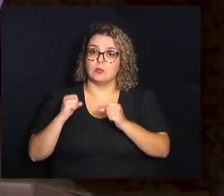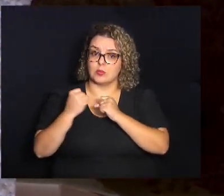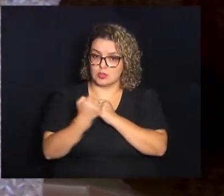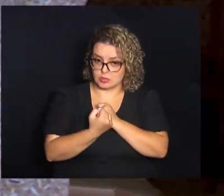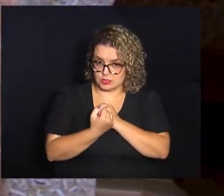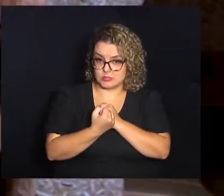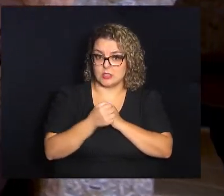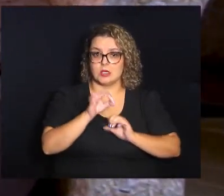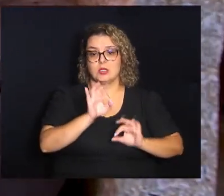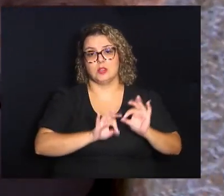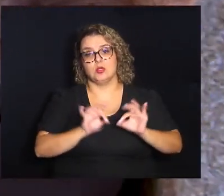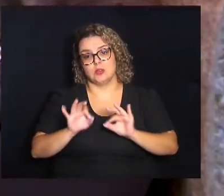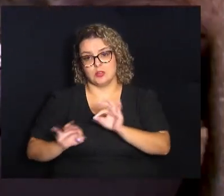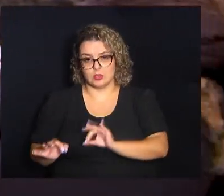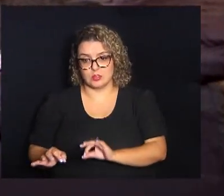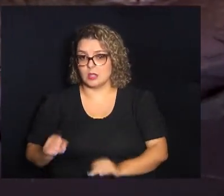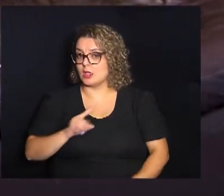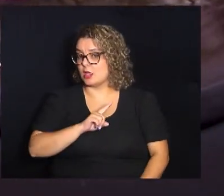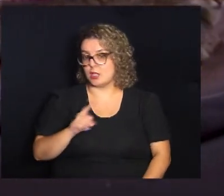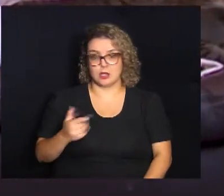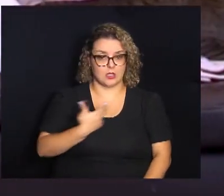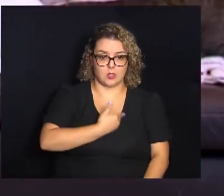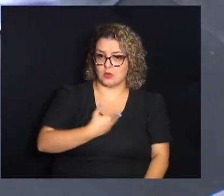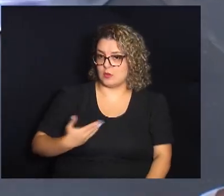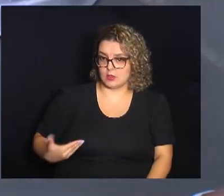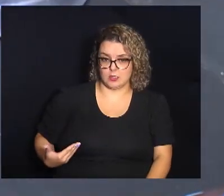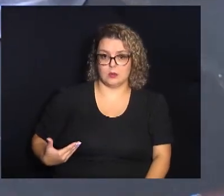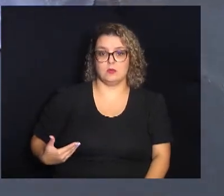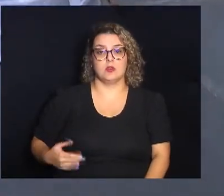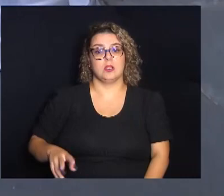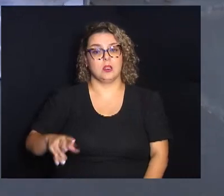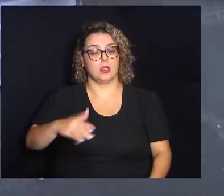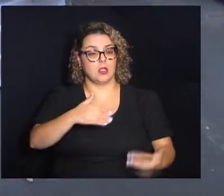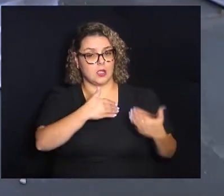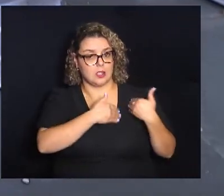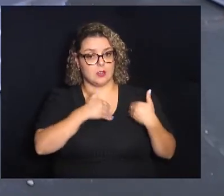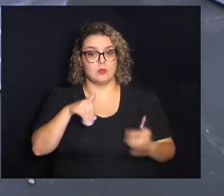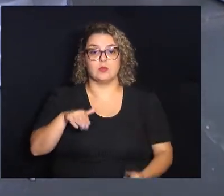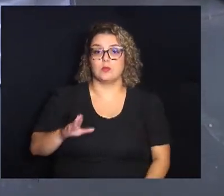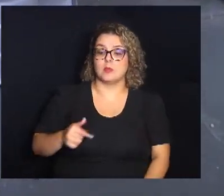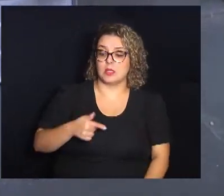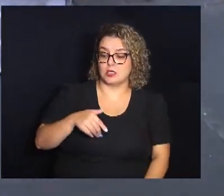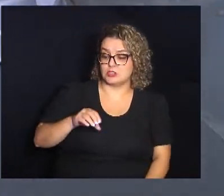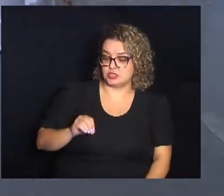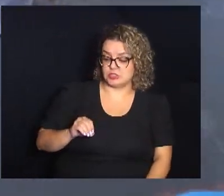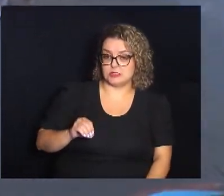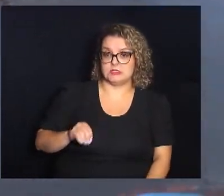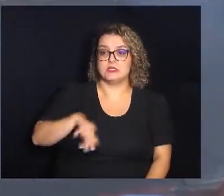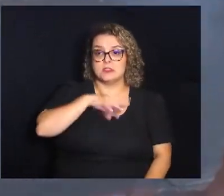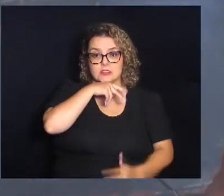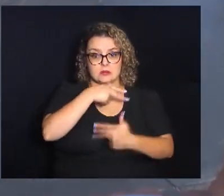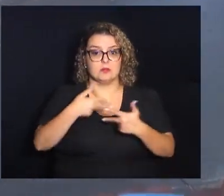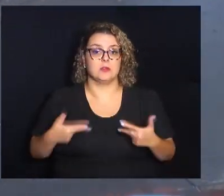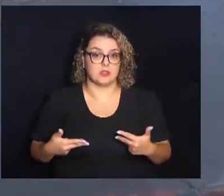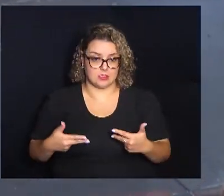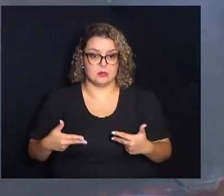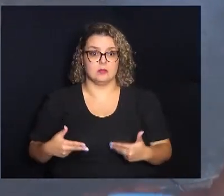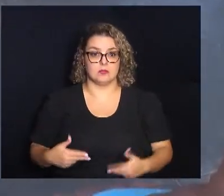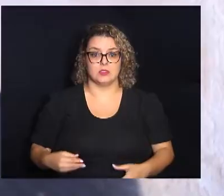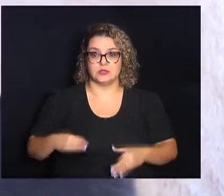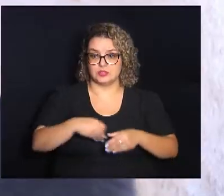e organizações não governamentais, responsáveis por mais de 70 animais domésticos